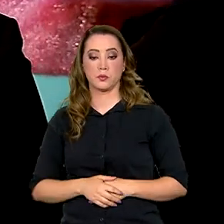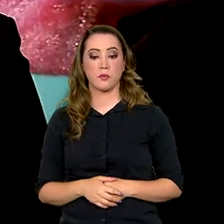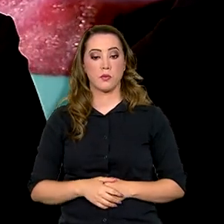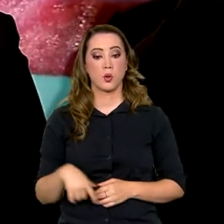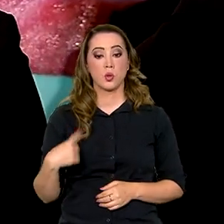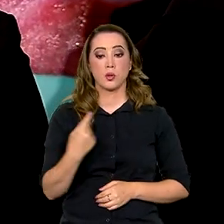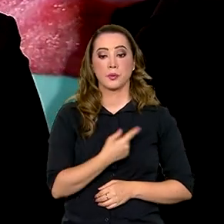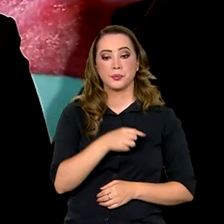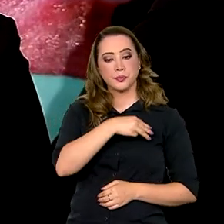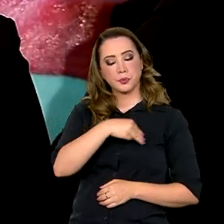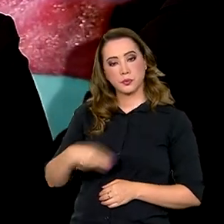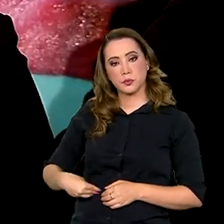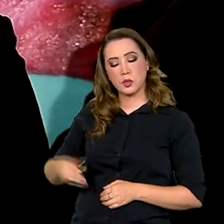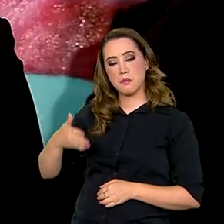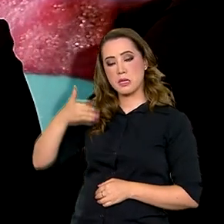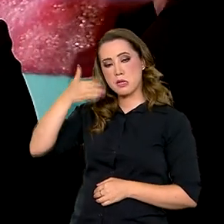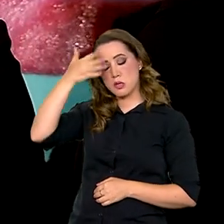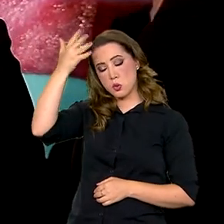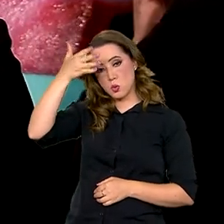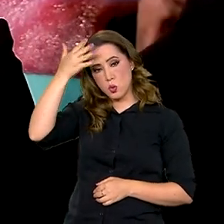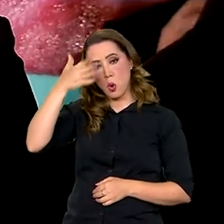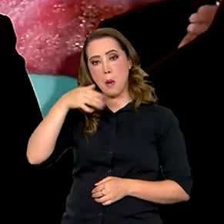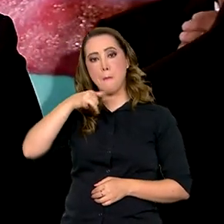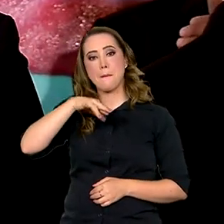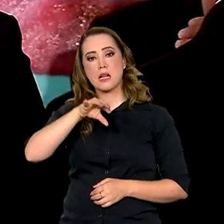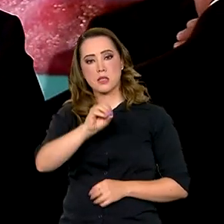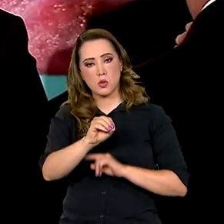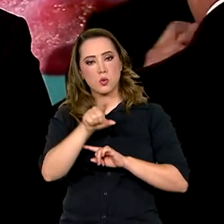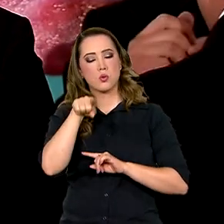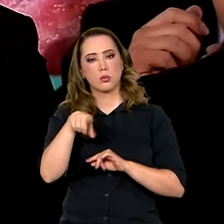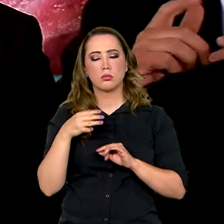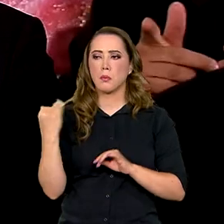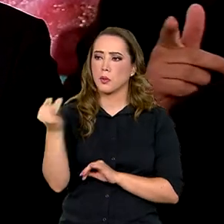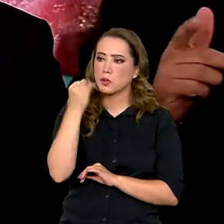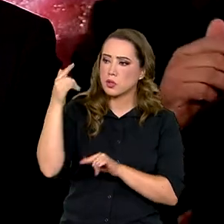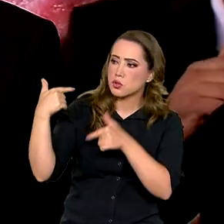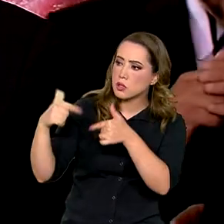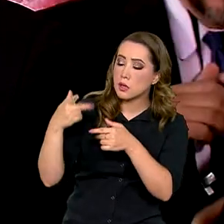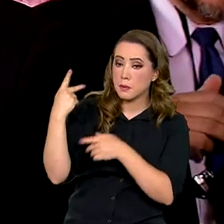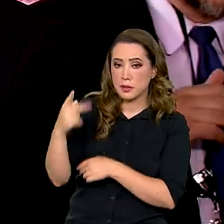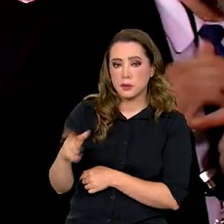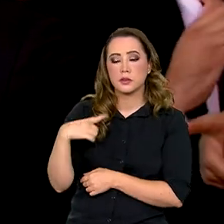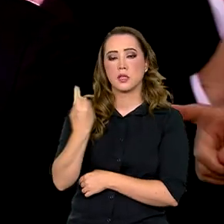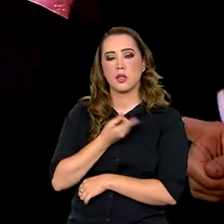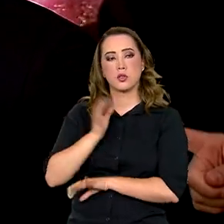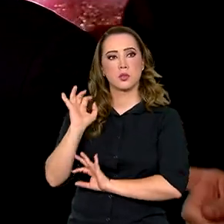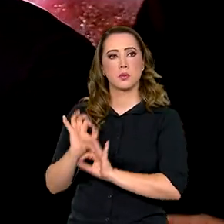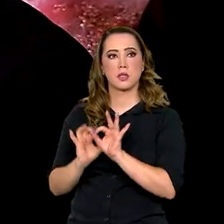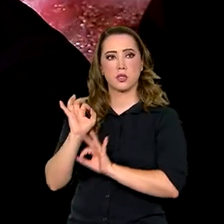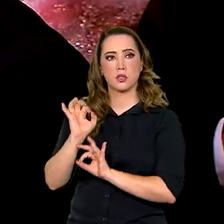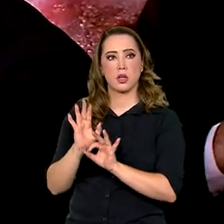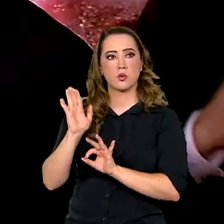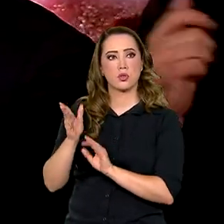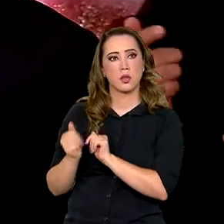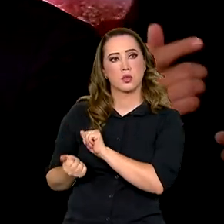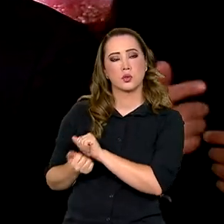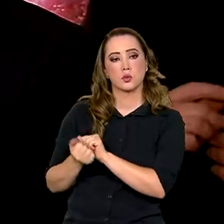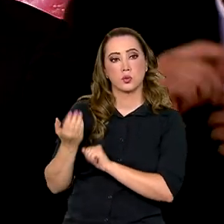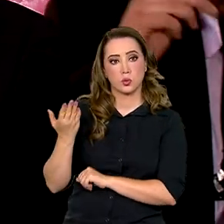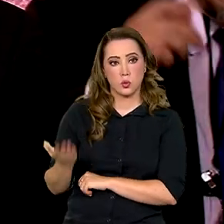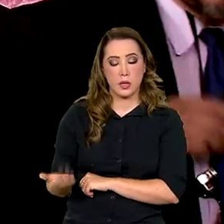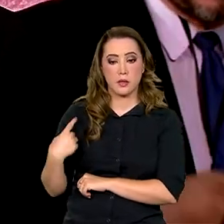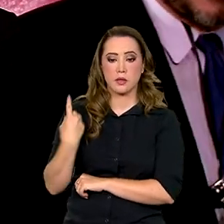quero dar o testemunho da grandeza que vem tendo do seu espírito público a gente tem desenhado sobre a orientação dele